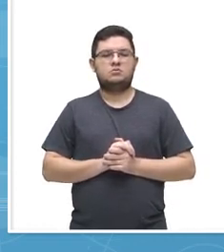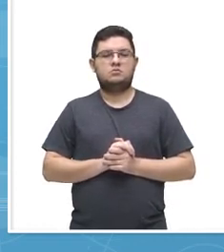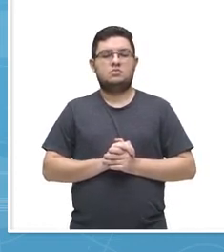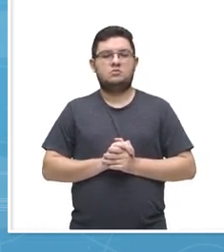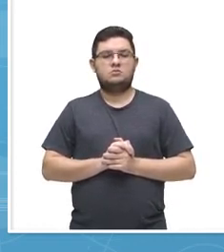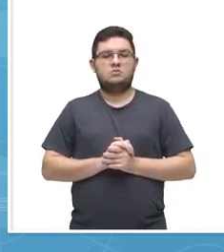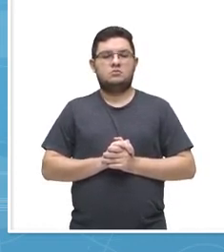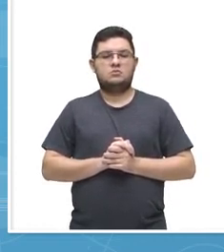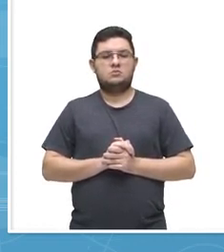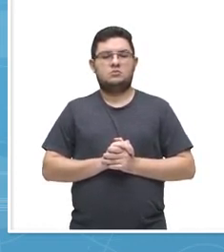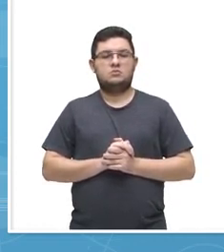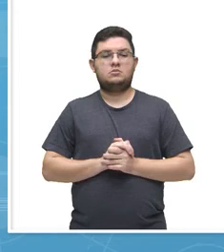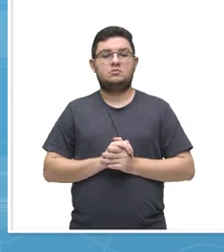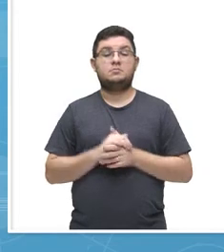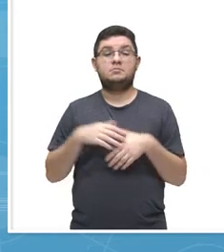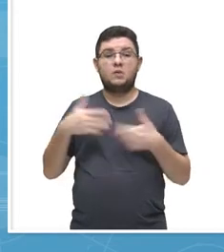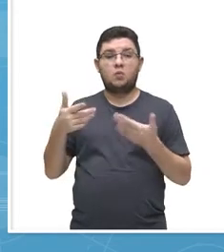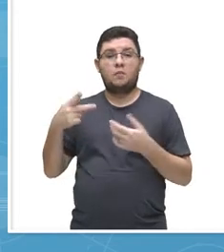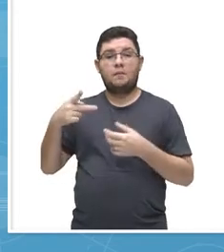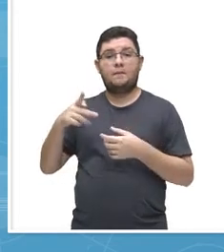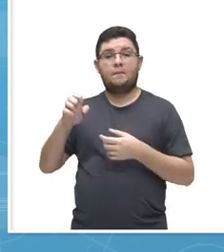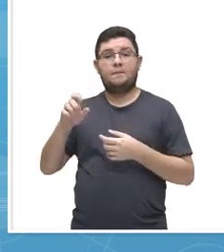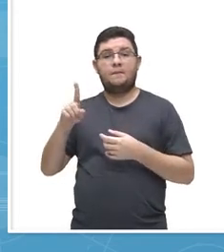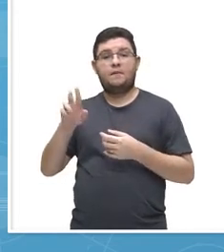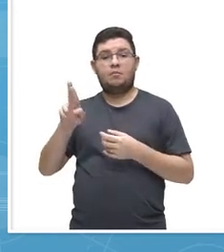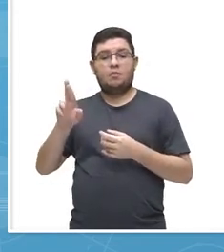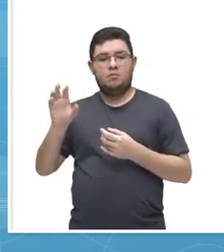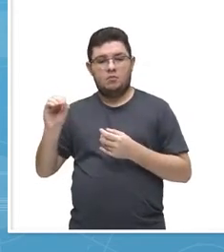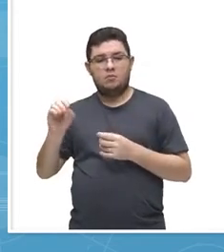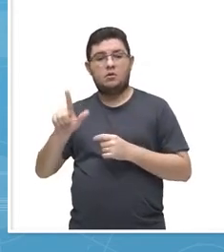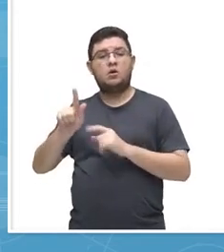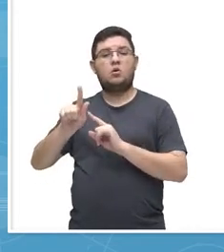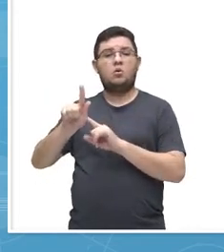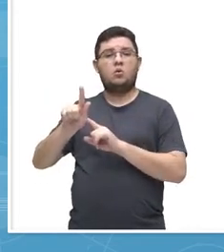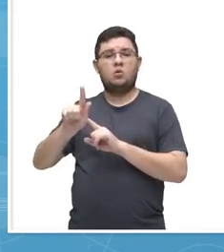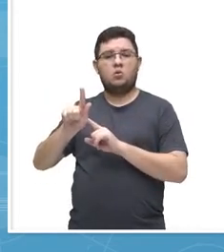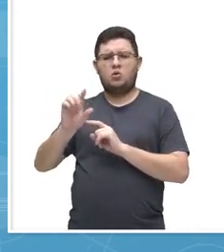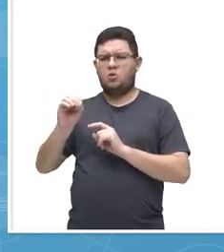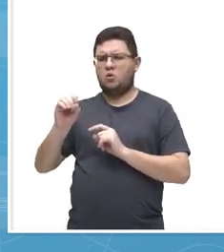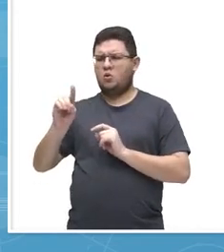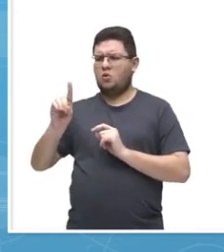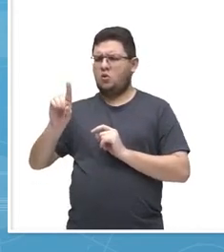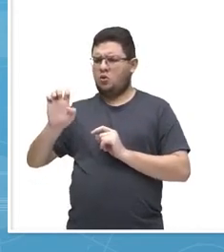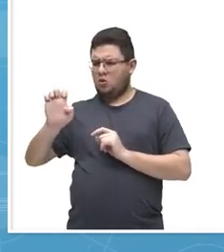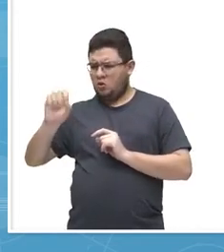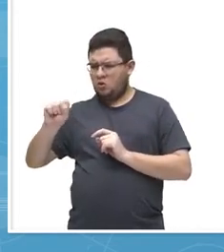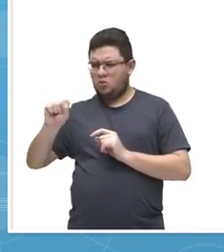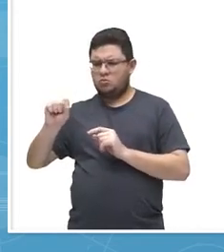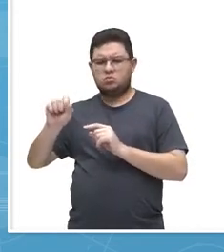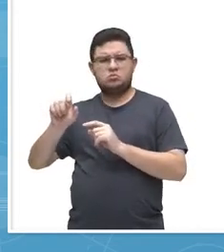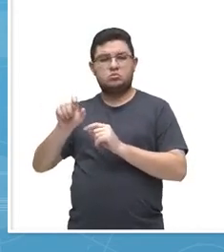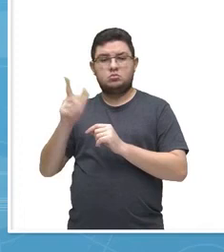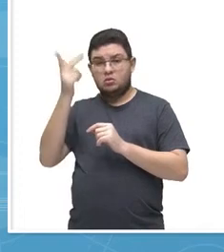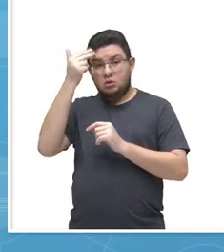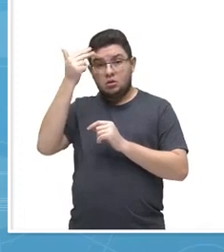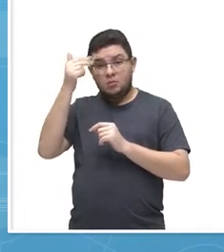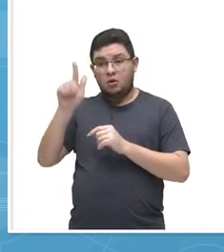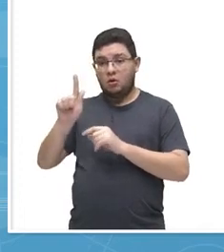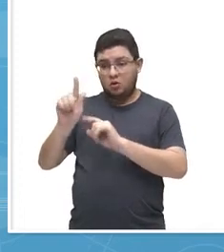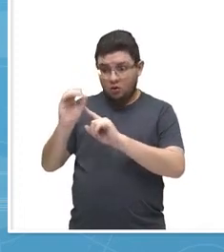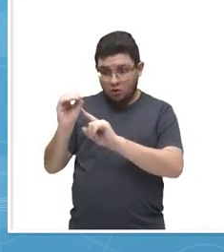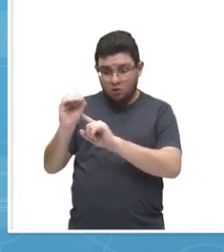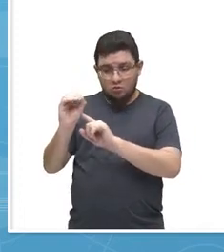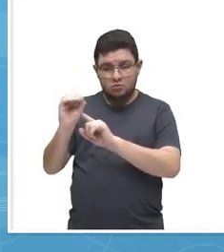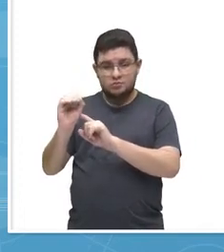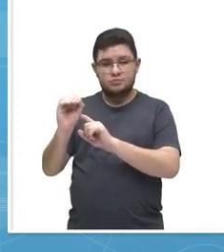que aconteceu aqui no do Pedro? Pedro goes. O verbo normal, go, é assim, ó. Então,